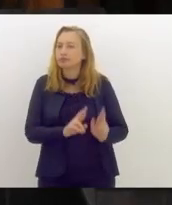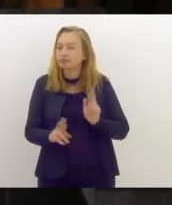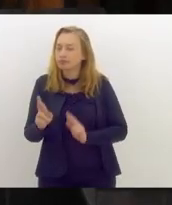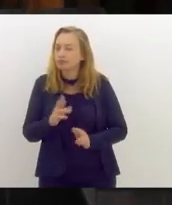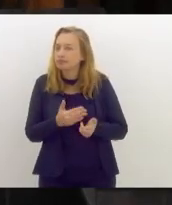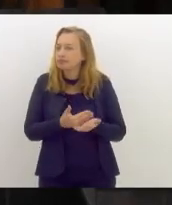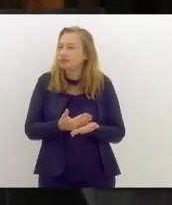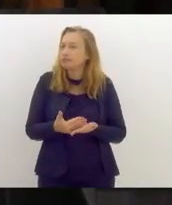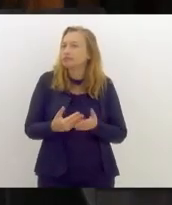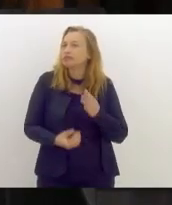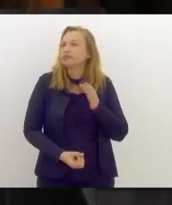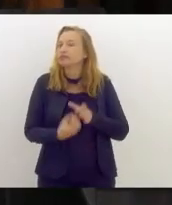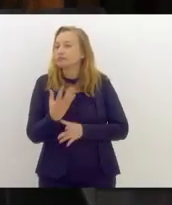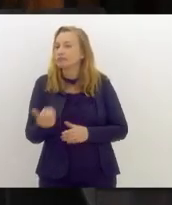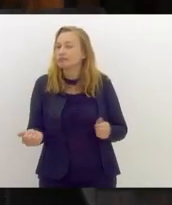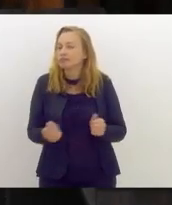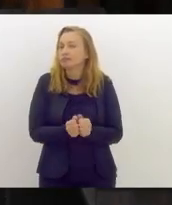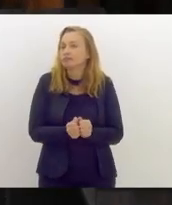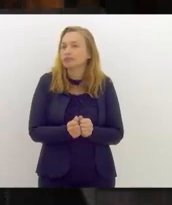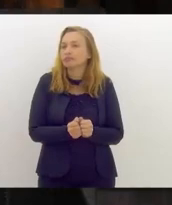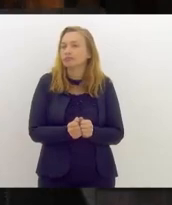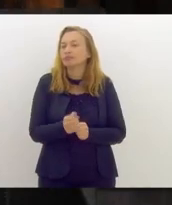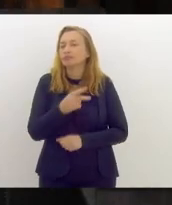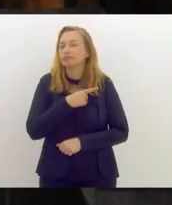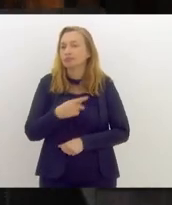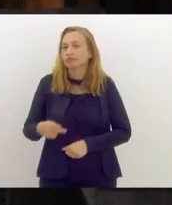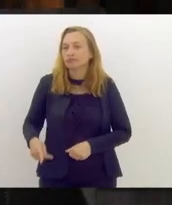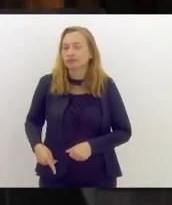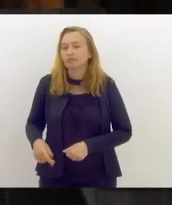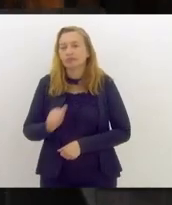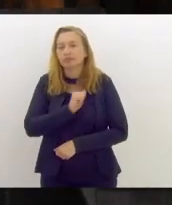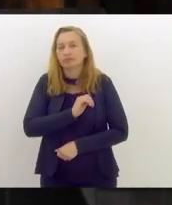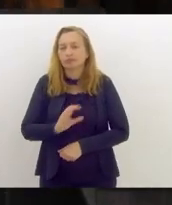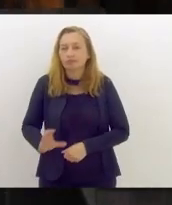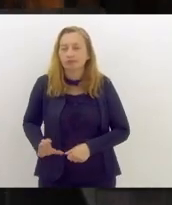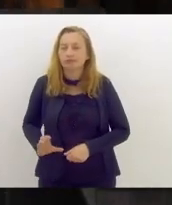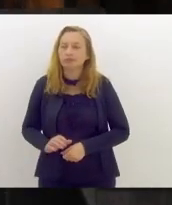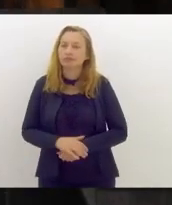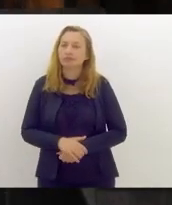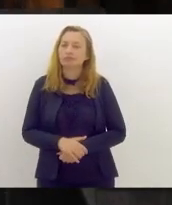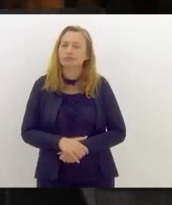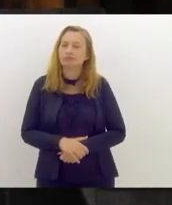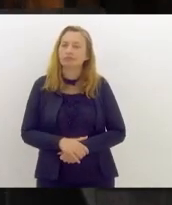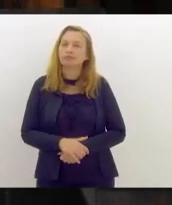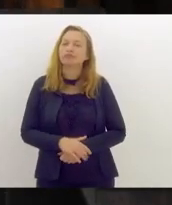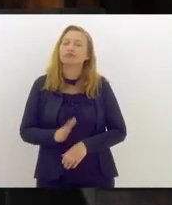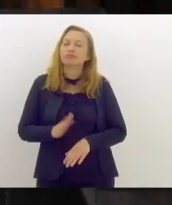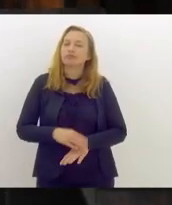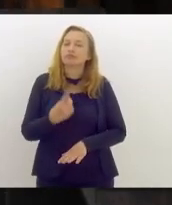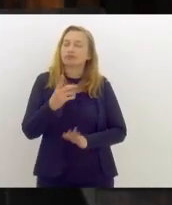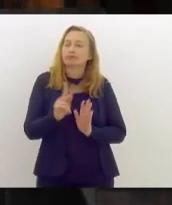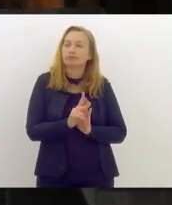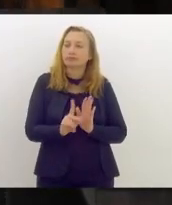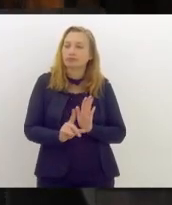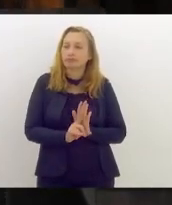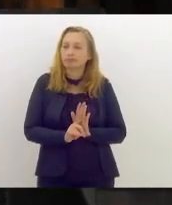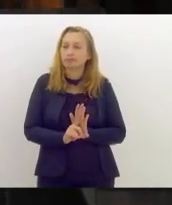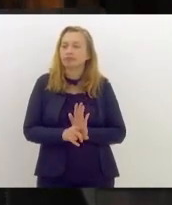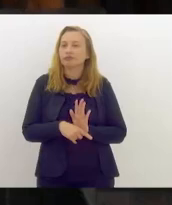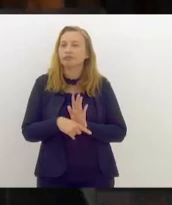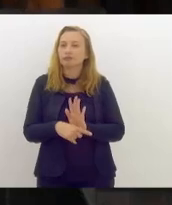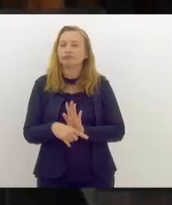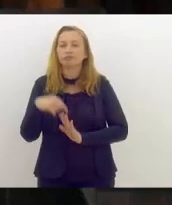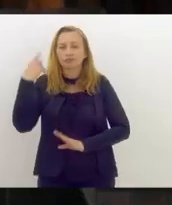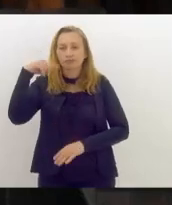começou com a criação junto com o nosso Presidente André Siciliano aqui mais um projeto de lei de benefício da